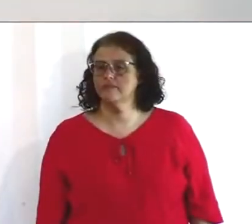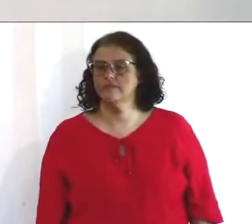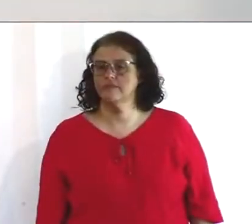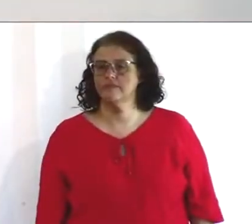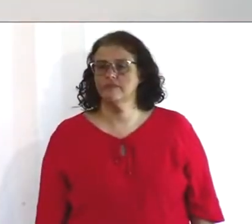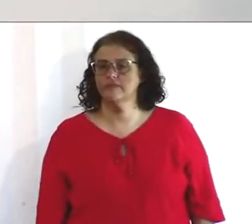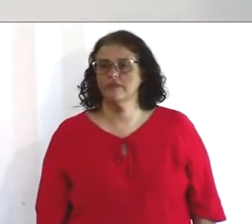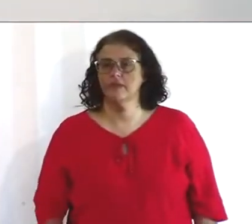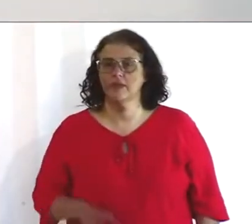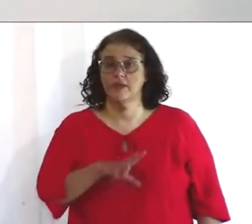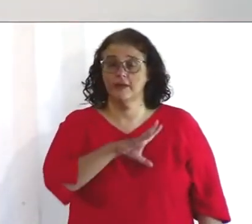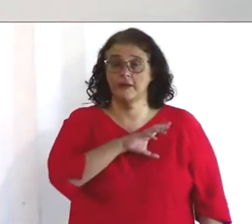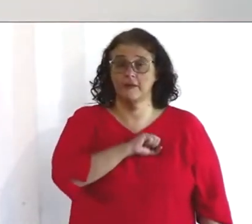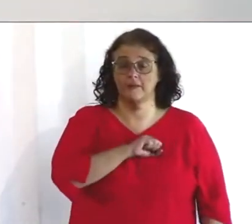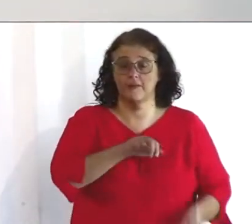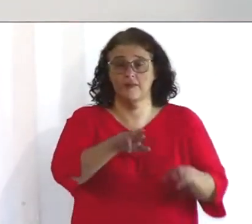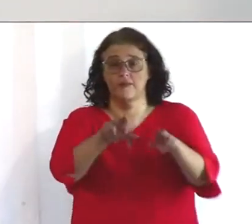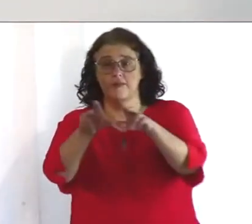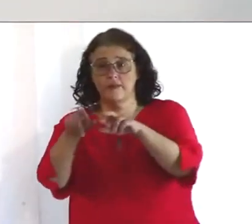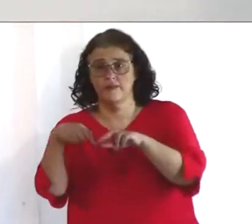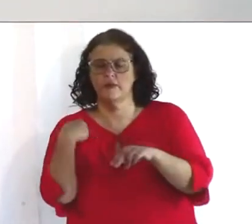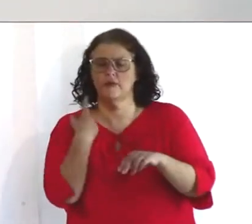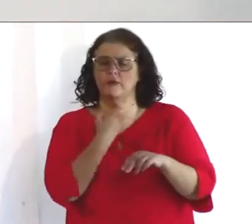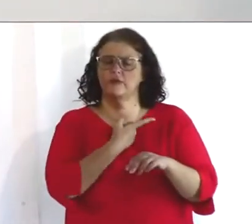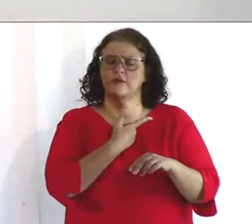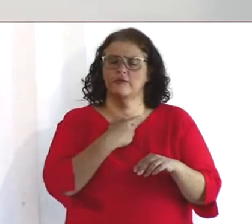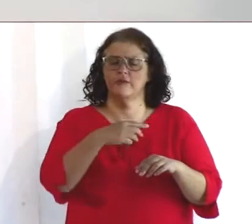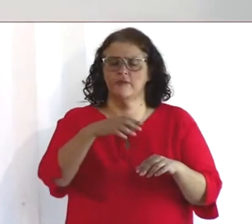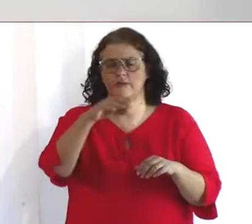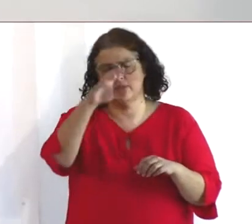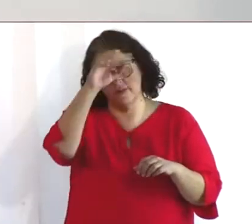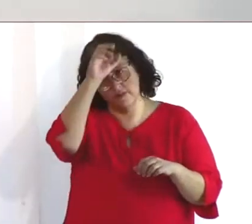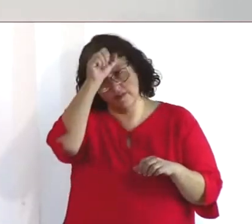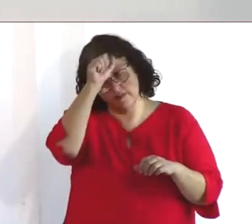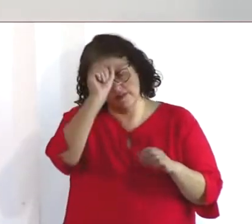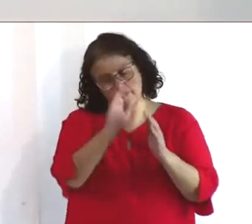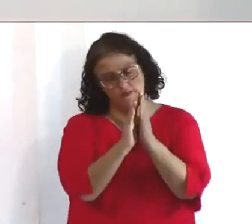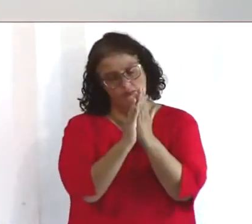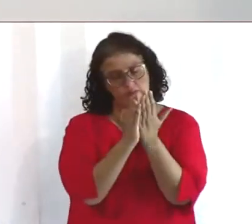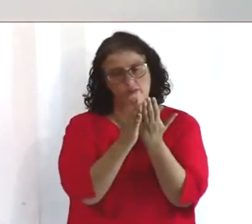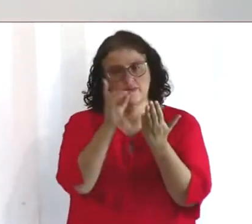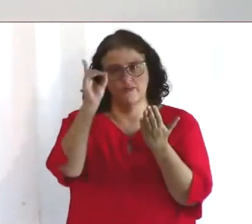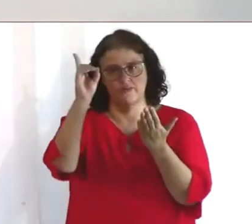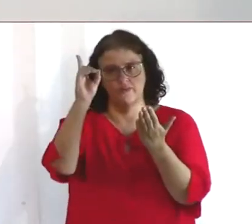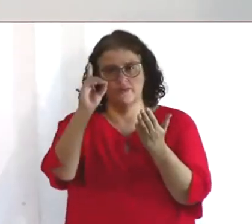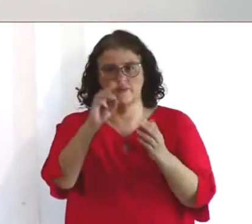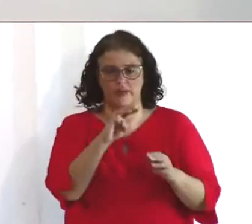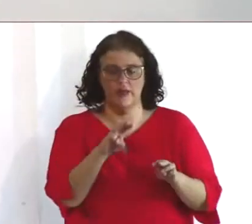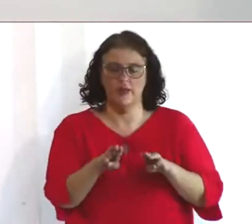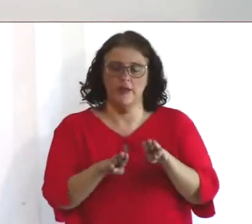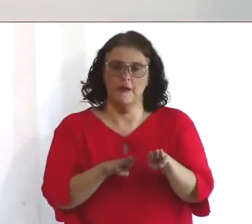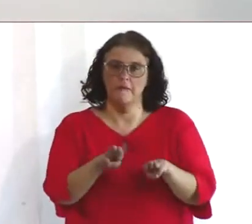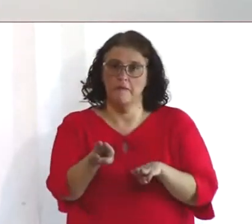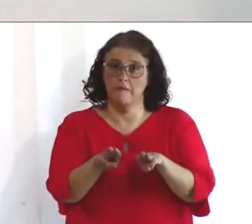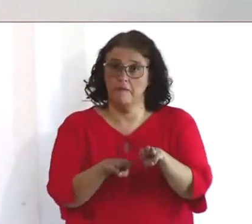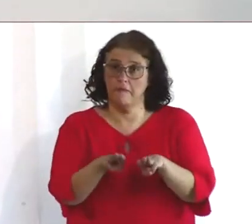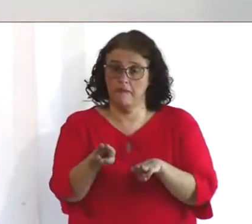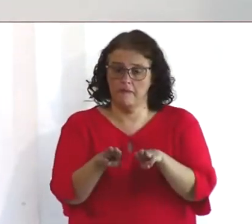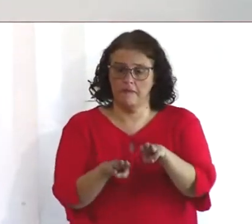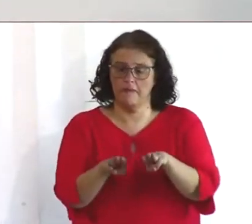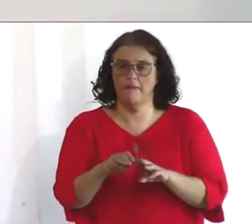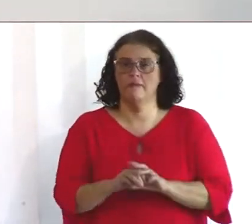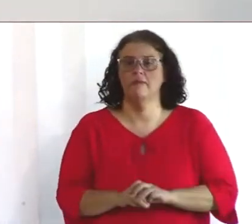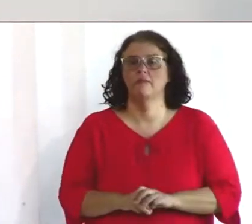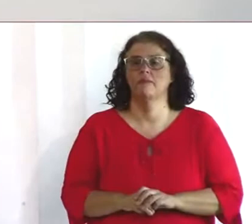Queridos irmãos e irmãs, nós vamos meditar na Palavra de Deus, no Evangelho do Senhor Jesus Cristo, segundo Marcos. Evangelho do